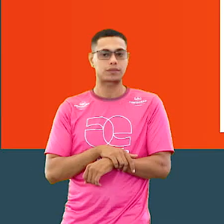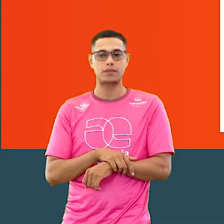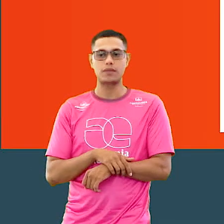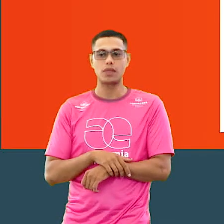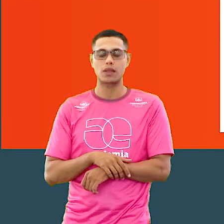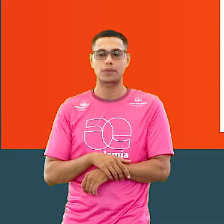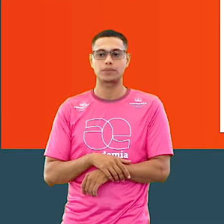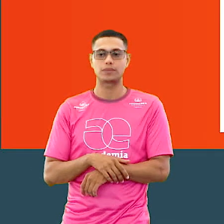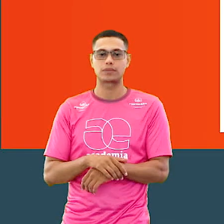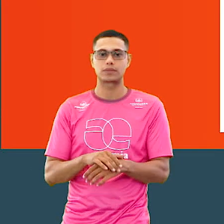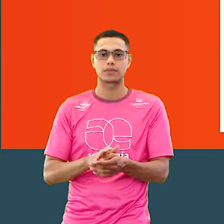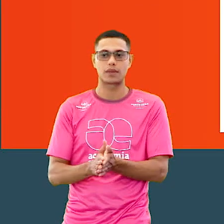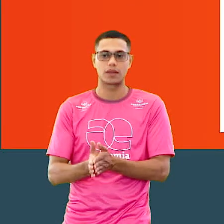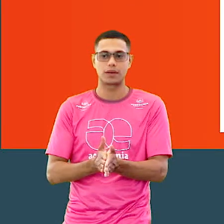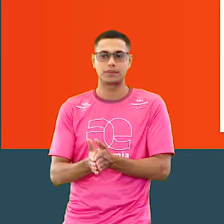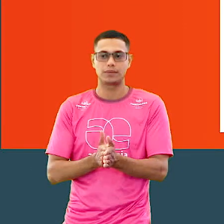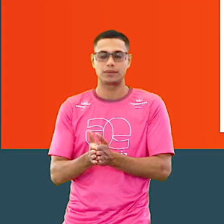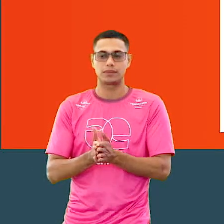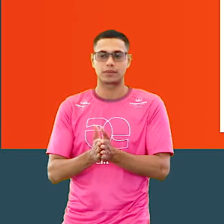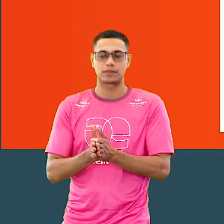Trocar?